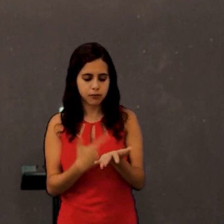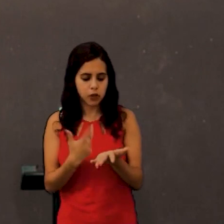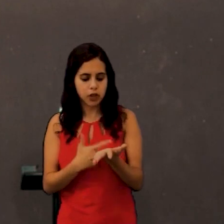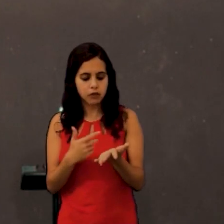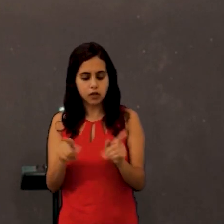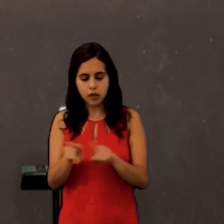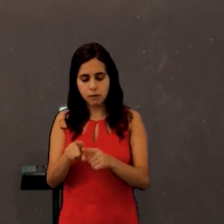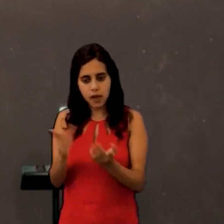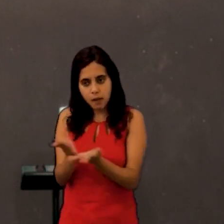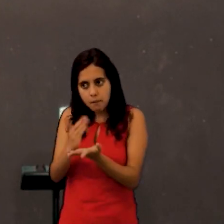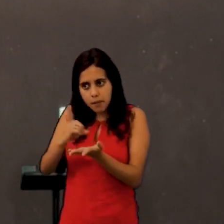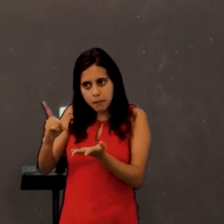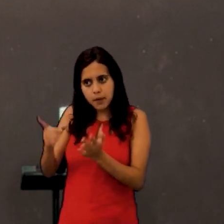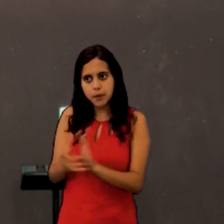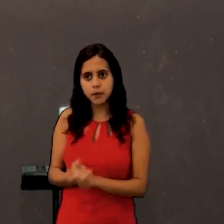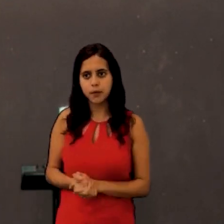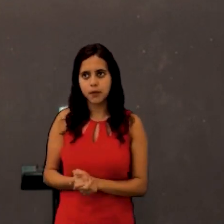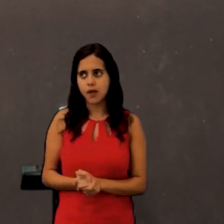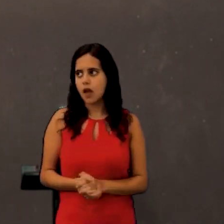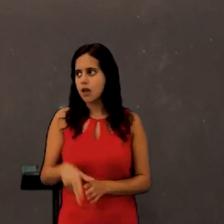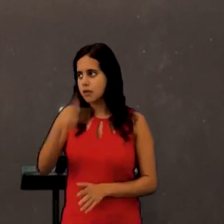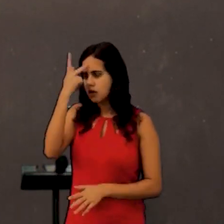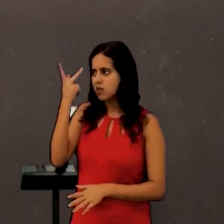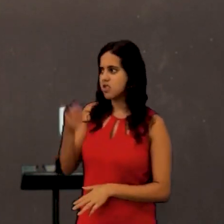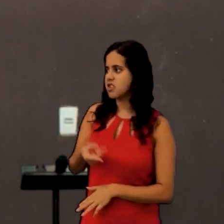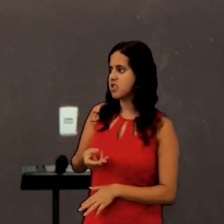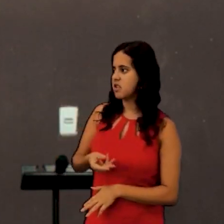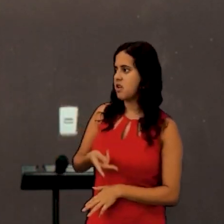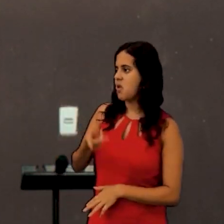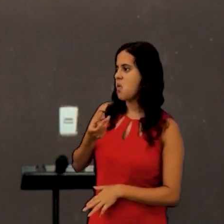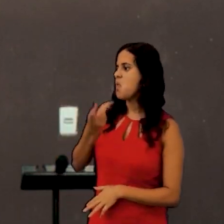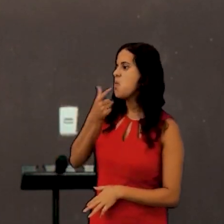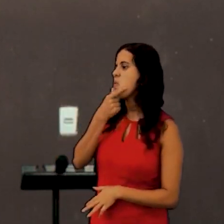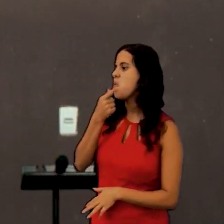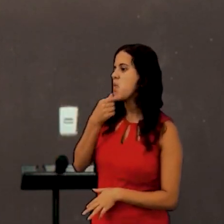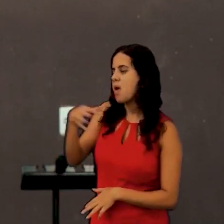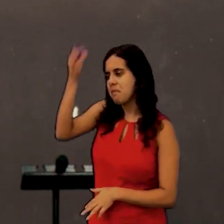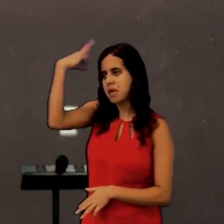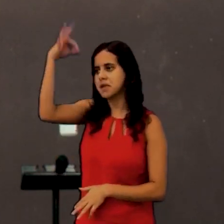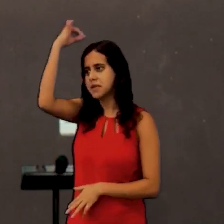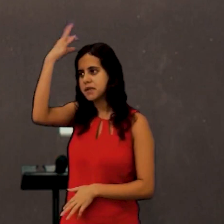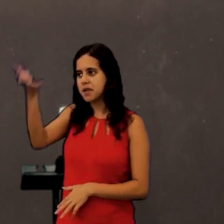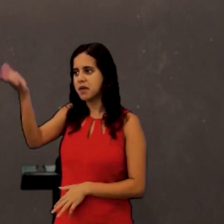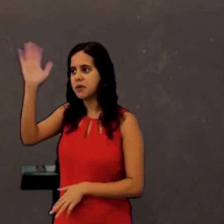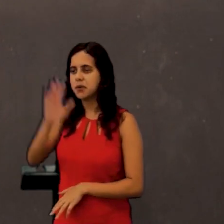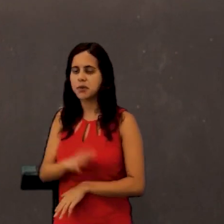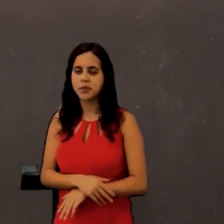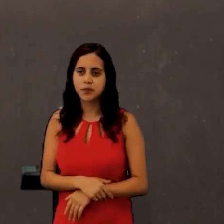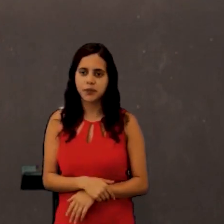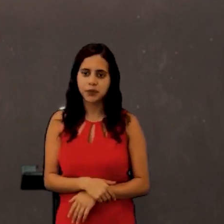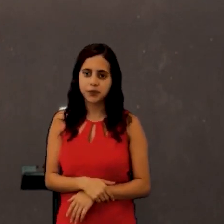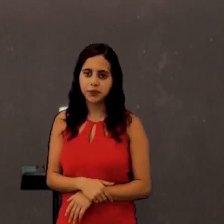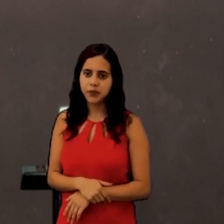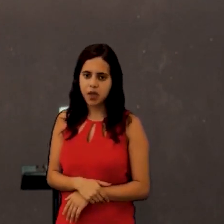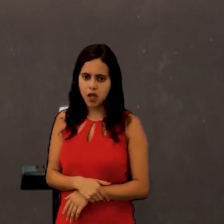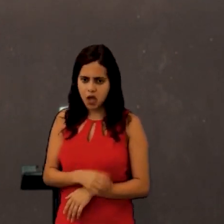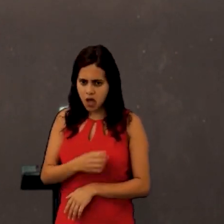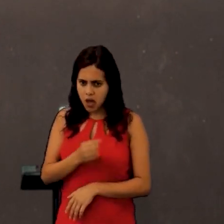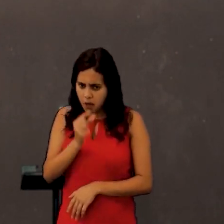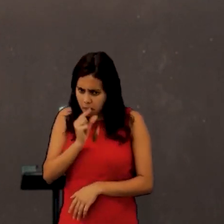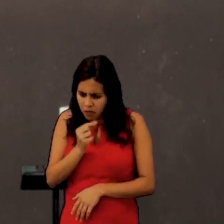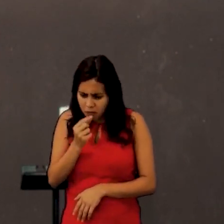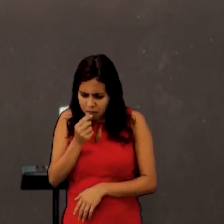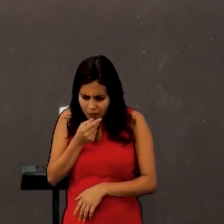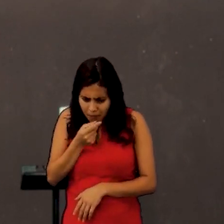Bíblia, lá vem o homem santo. Era assim, a primeira fala que eu ouvi, lá vem o homem santo. Ele não falava isso baixinho não, ele falava para eu